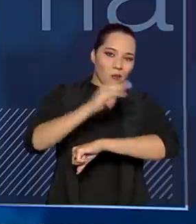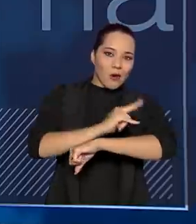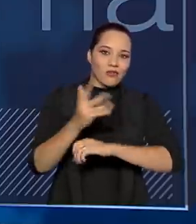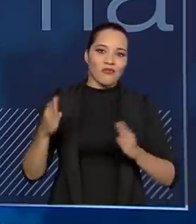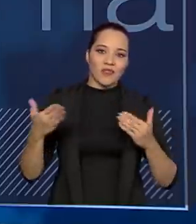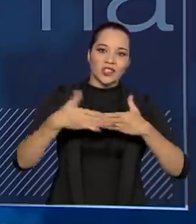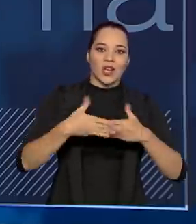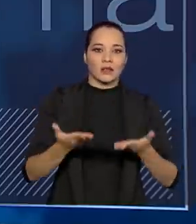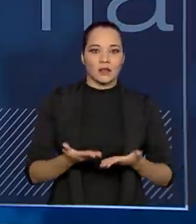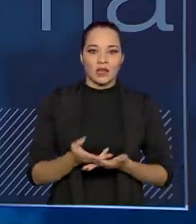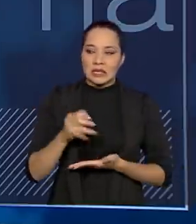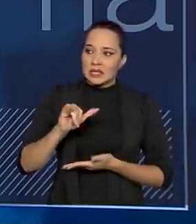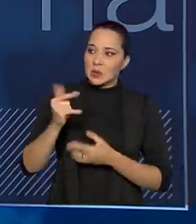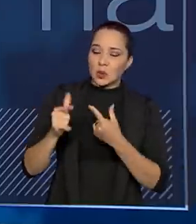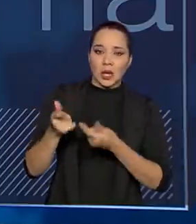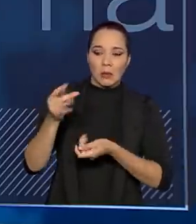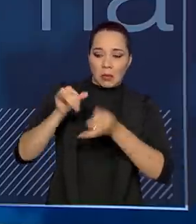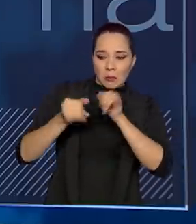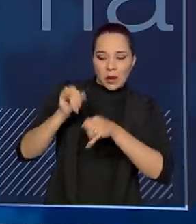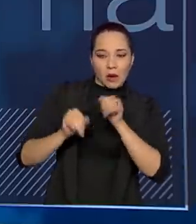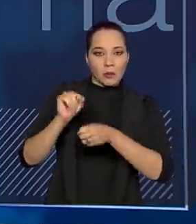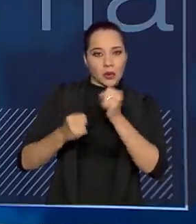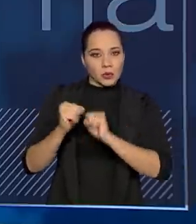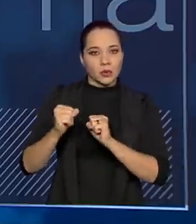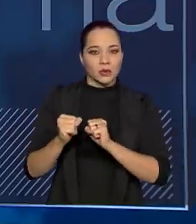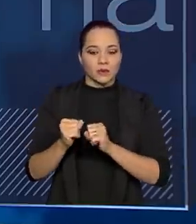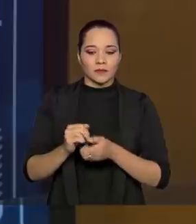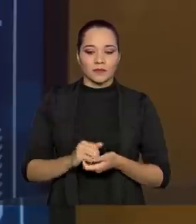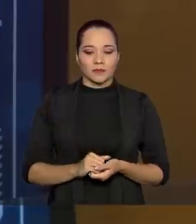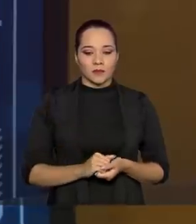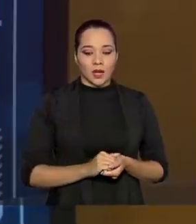tem um insumo para preparar o produto... A China concentrava